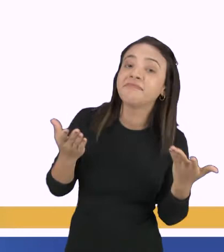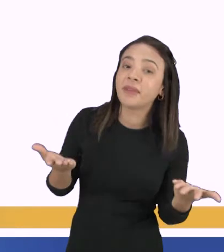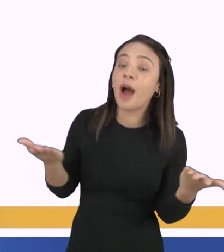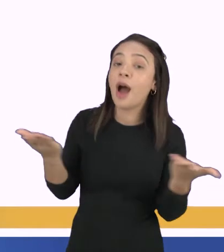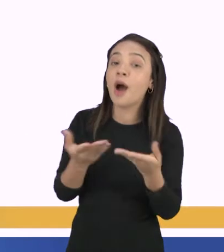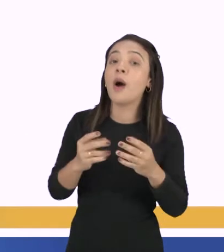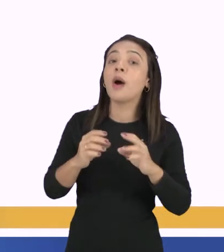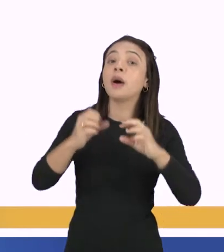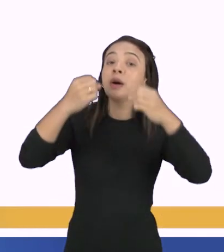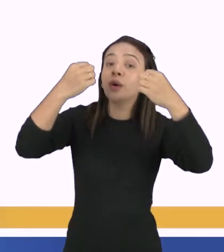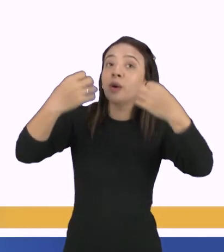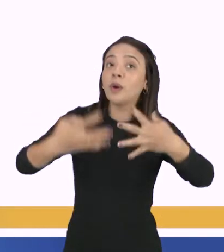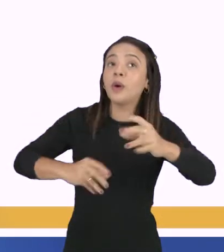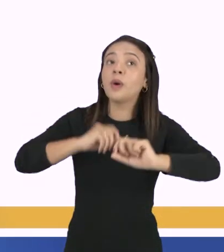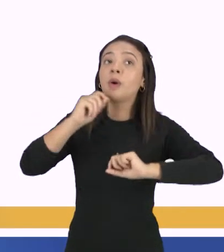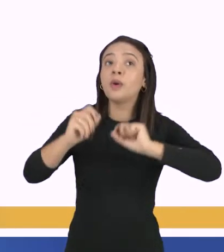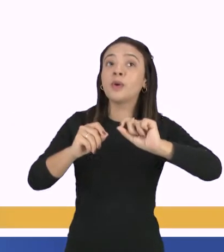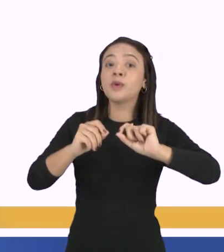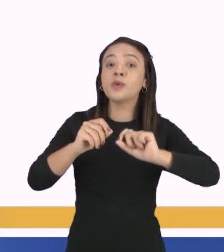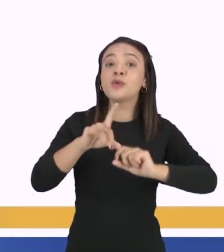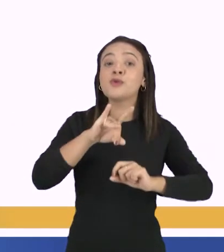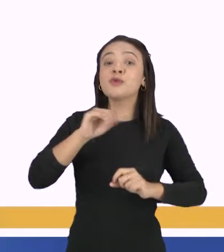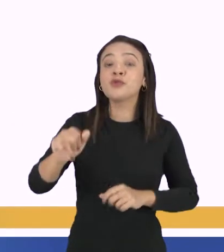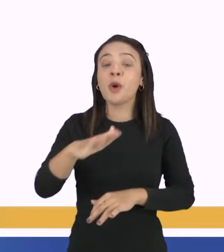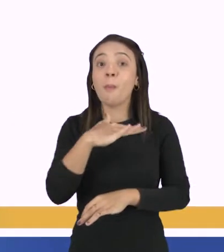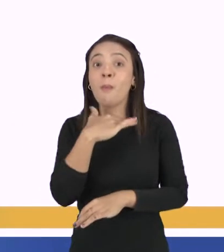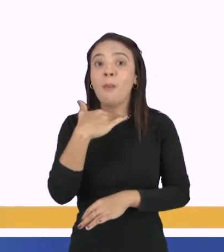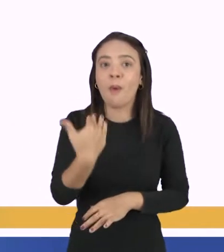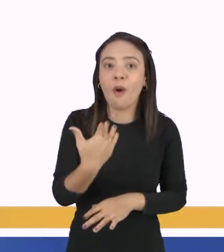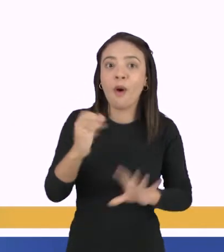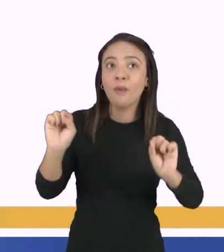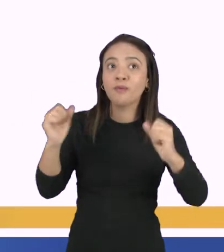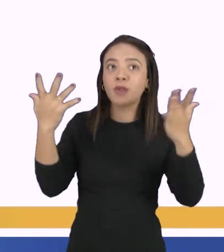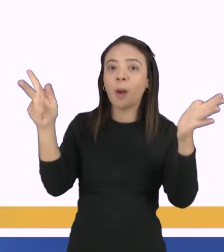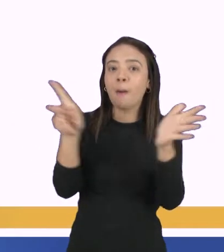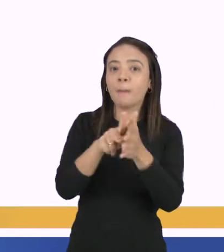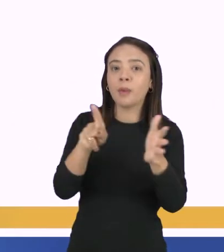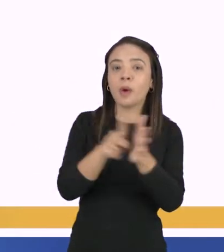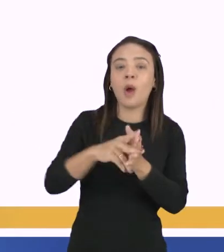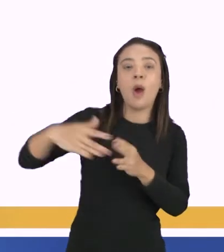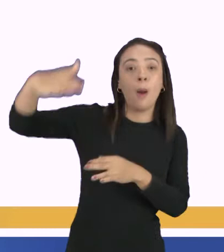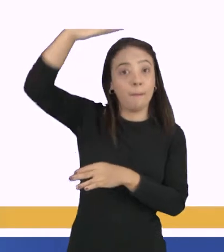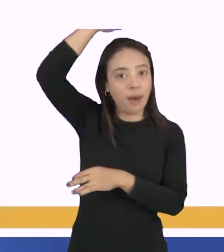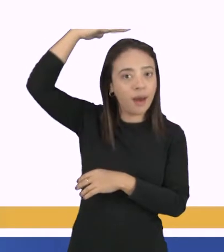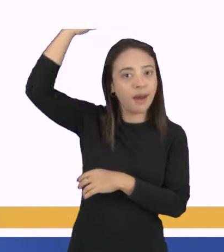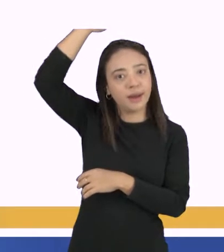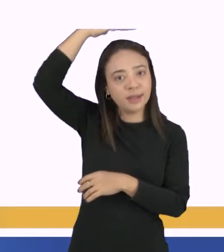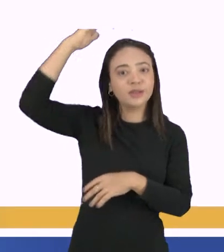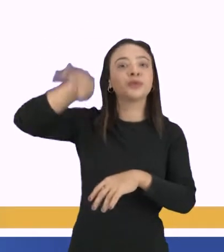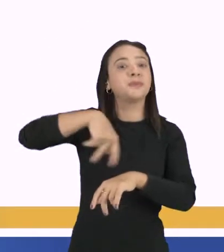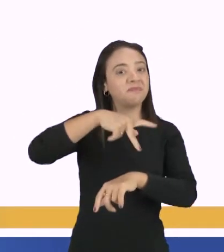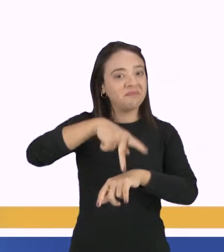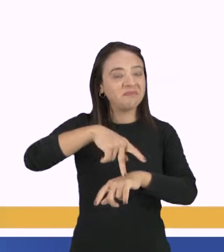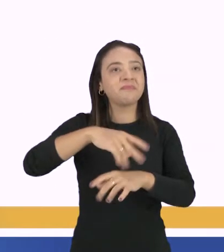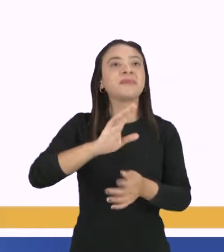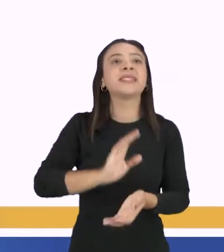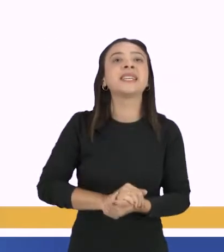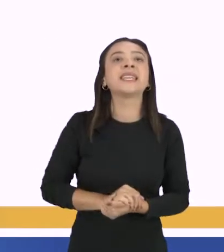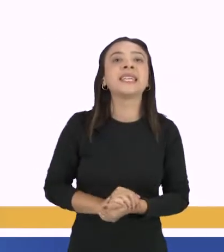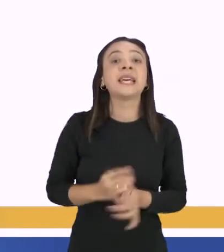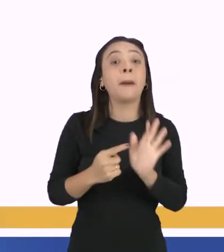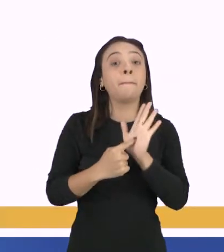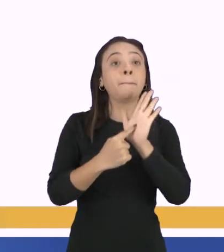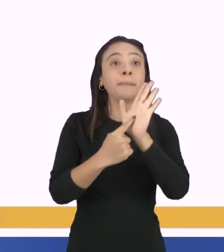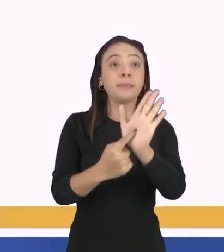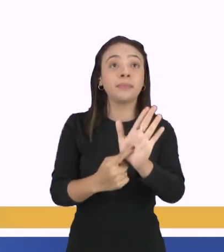vamos falar um pouquinho sobre Dia de los Muertos, uma celebração específica do México, o México, e aí tá falando, né,